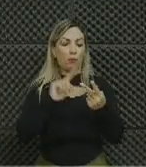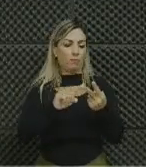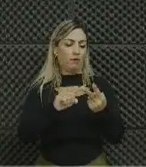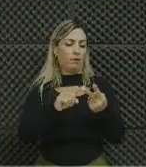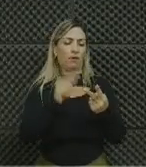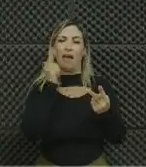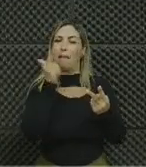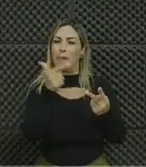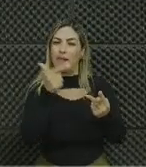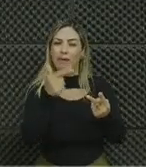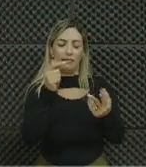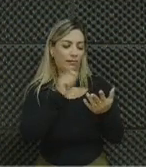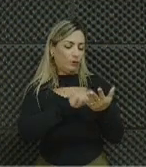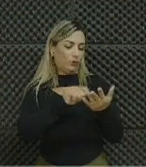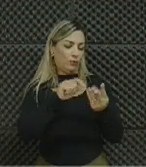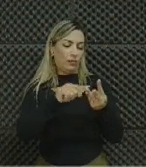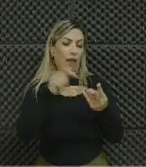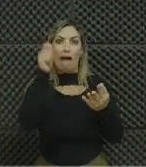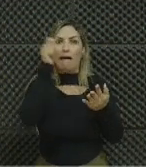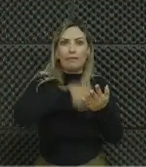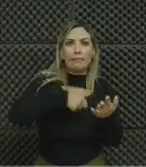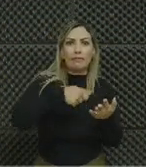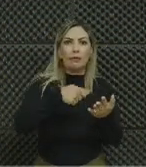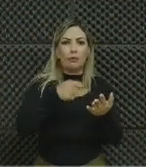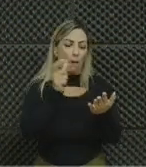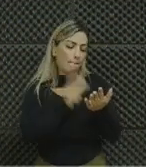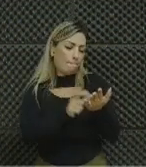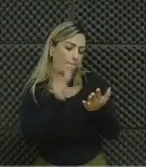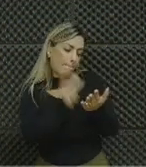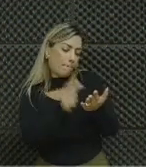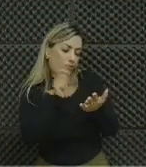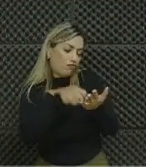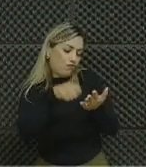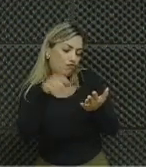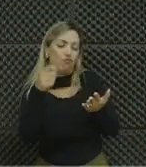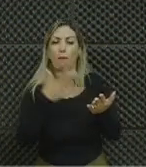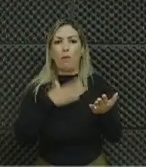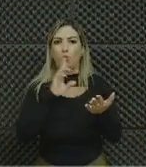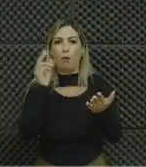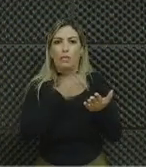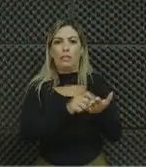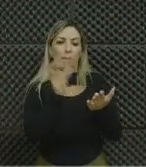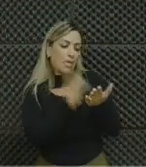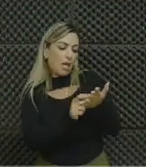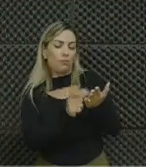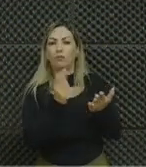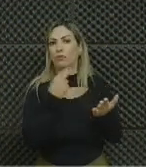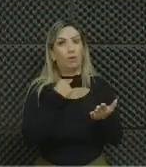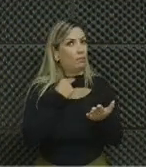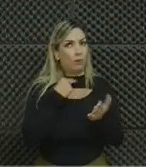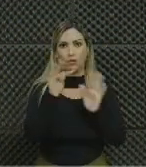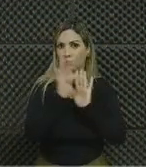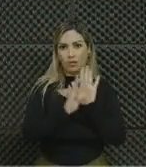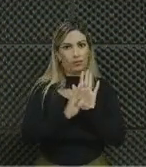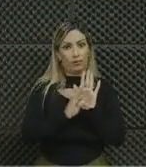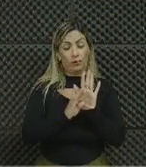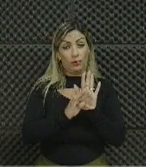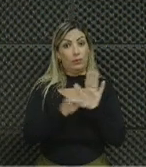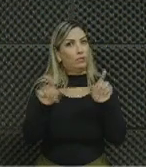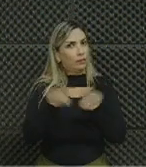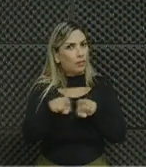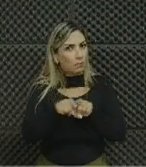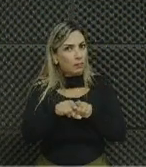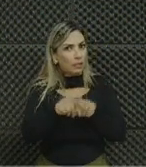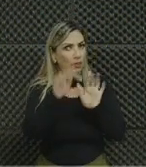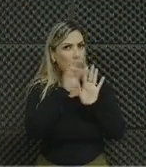apelido, assinatura, nada disso pode aparecer no seu texto. E também, se o seu texto